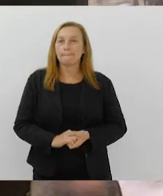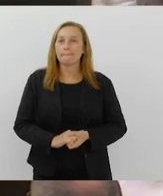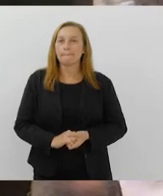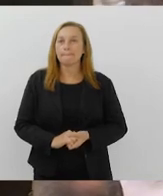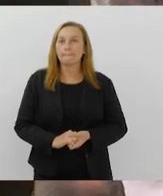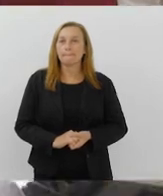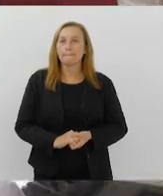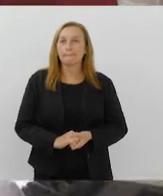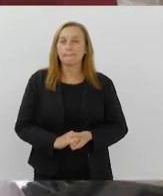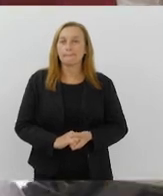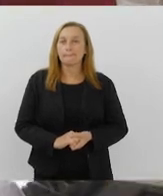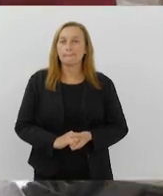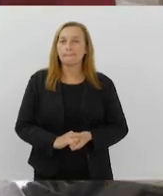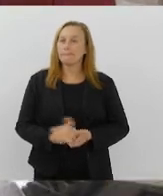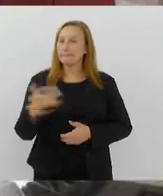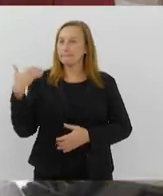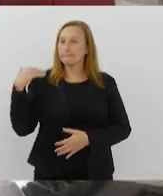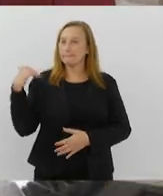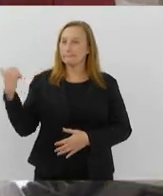Vem ao lado aqui, Pinduca.